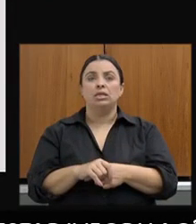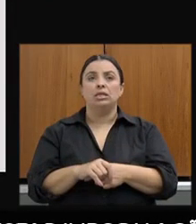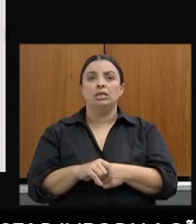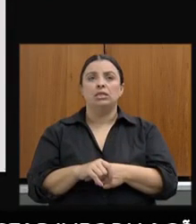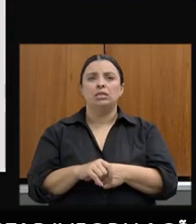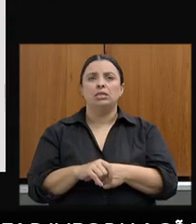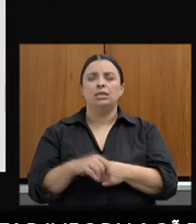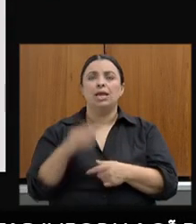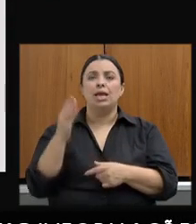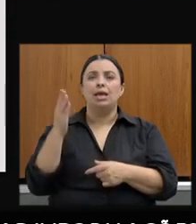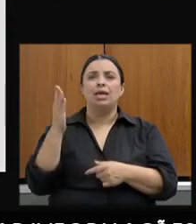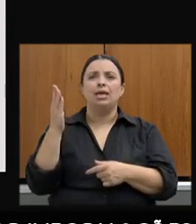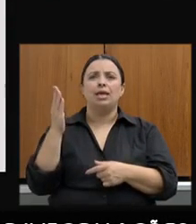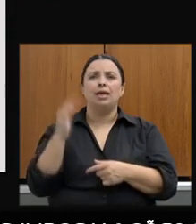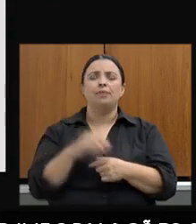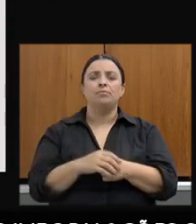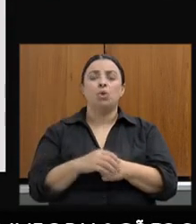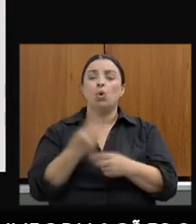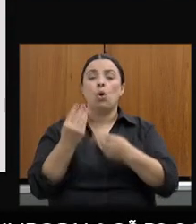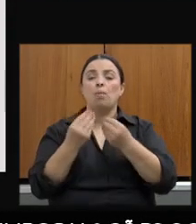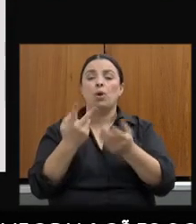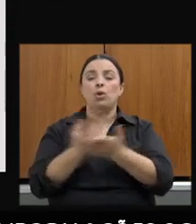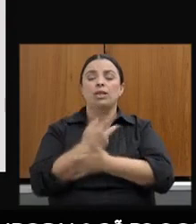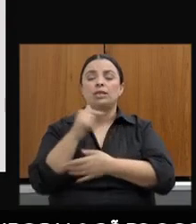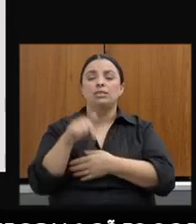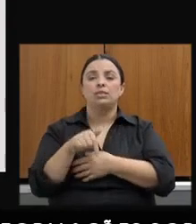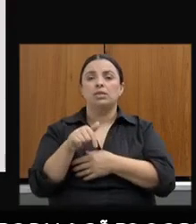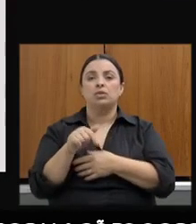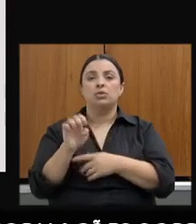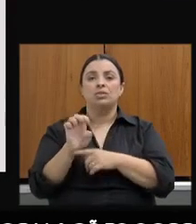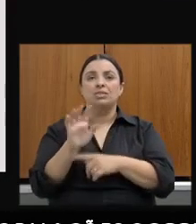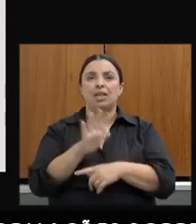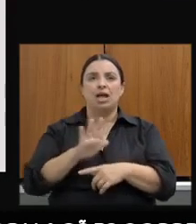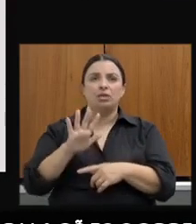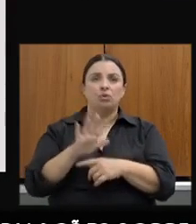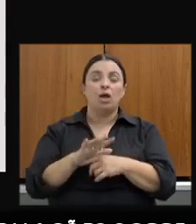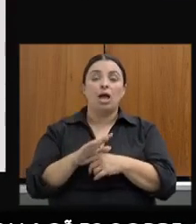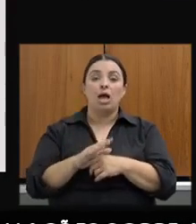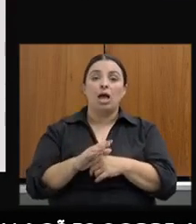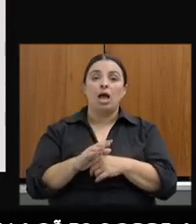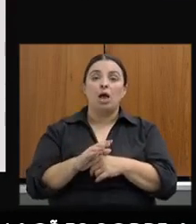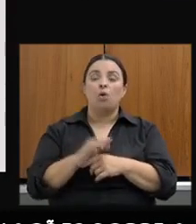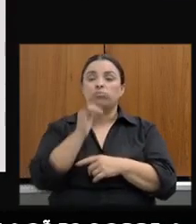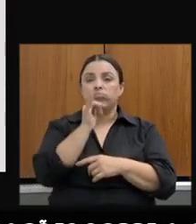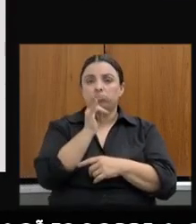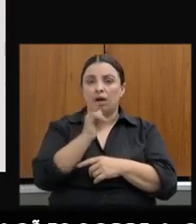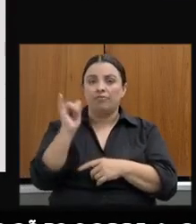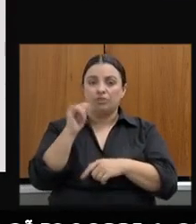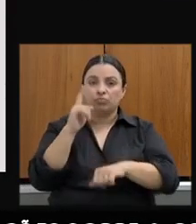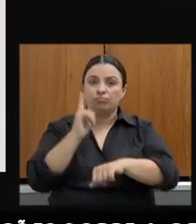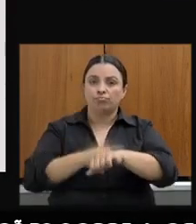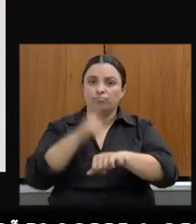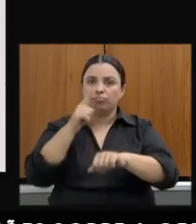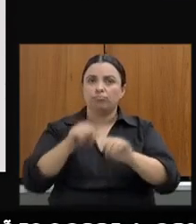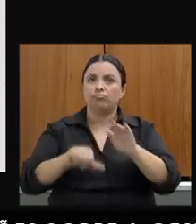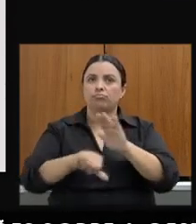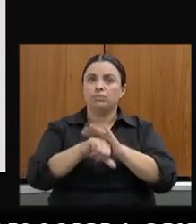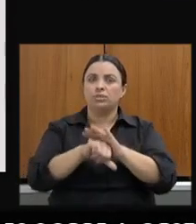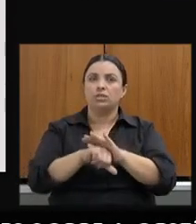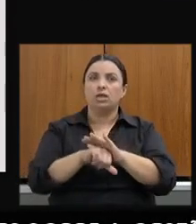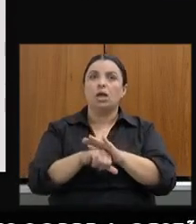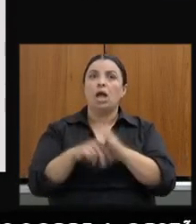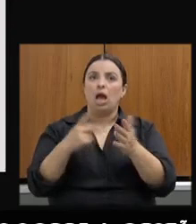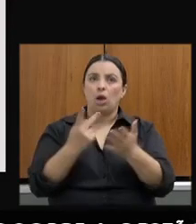aqui no âmbito do Estado as comunicações de flagrante já acontecem pela Via desse